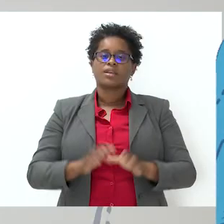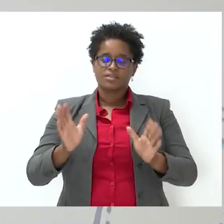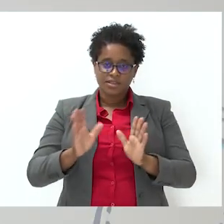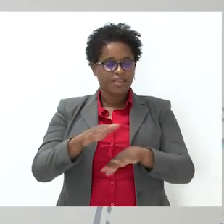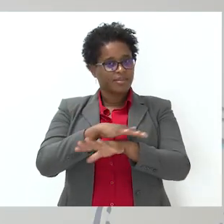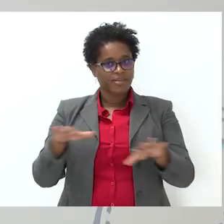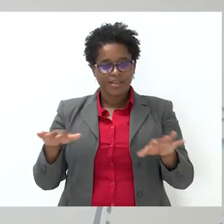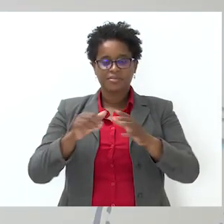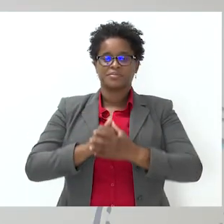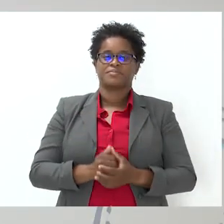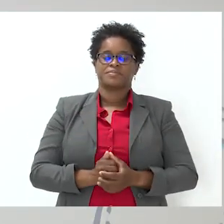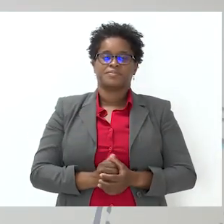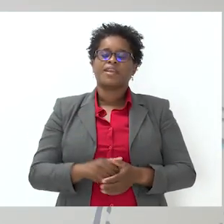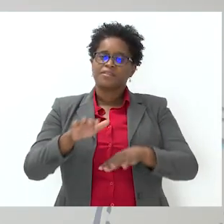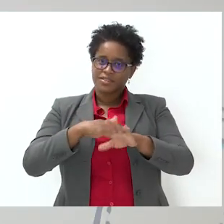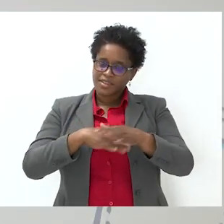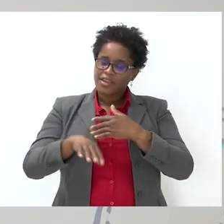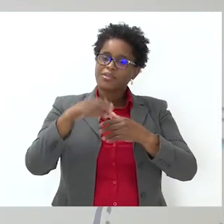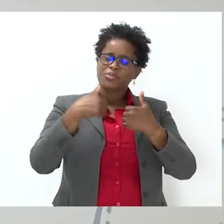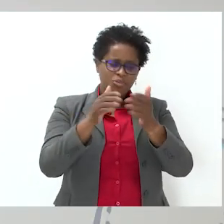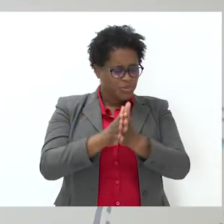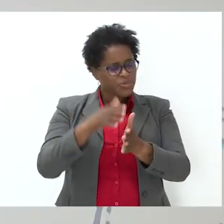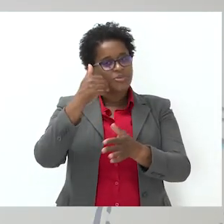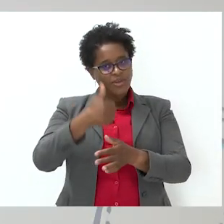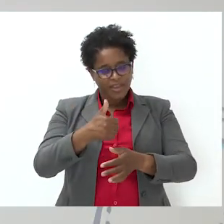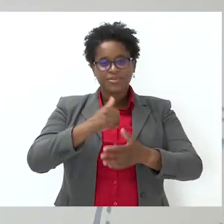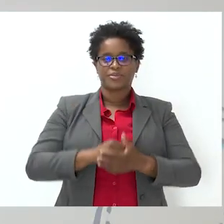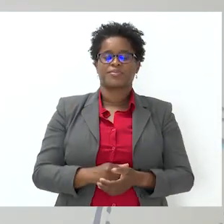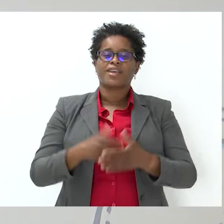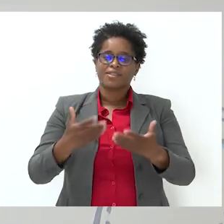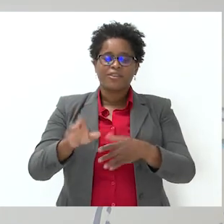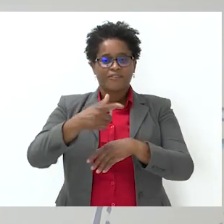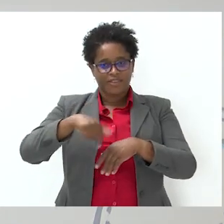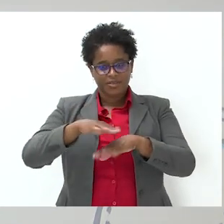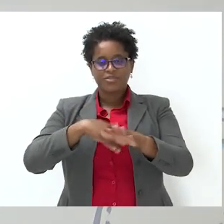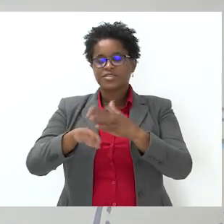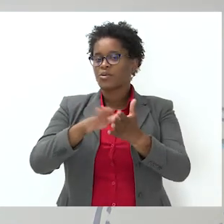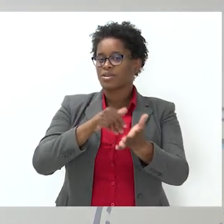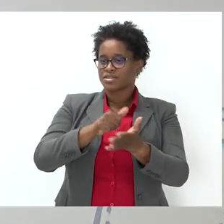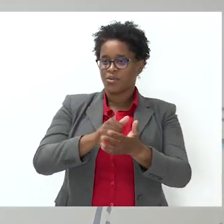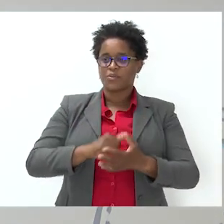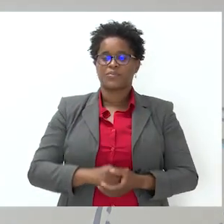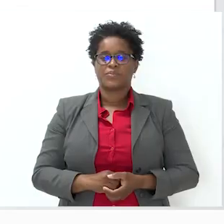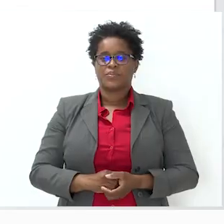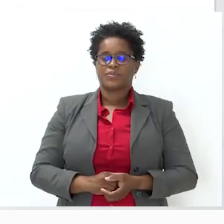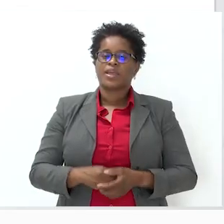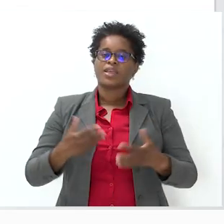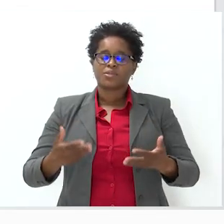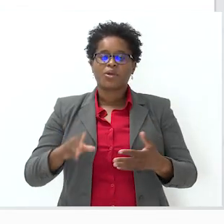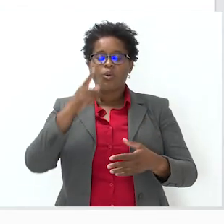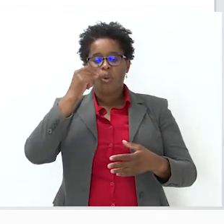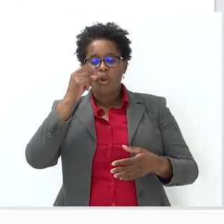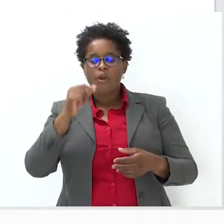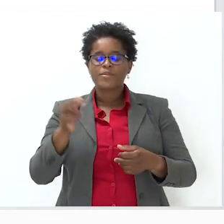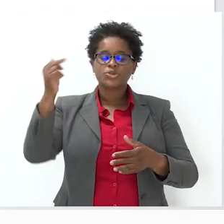Já terminaram? Fizeram tudo corretamente? Então vamos à correção. Então,